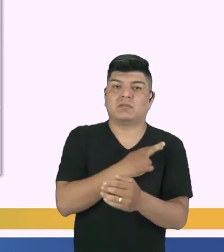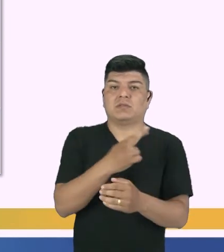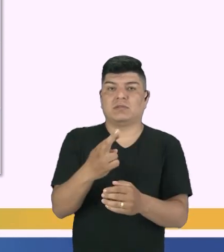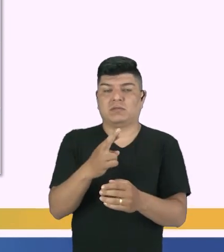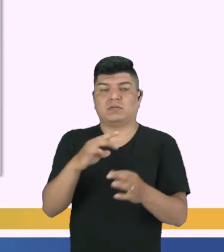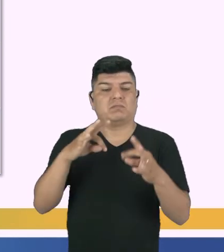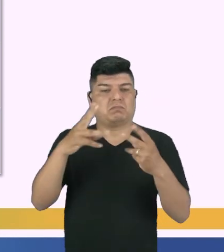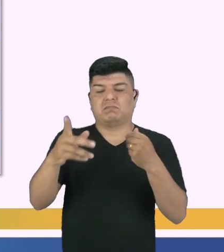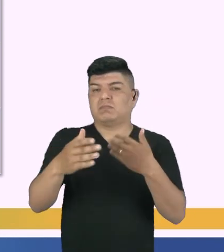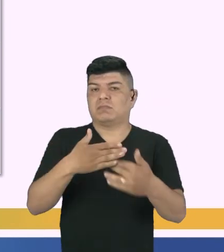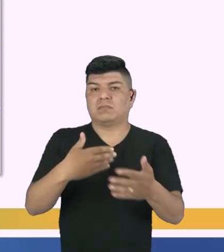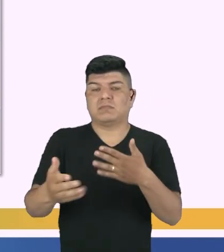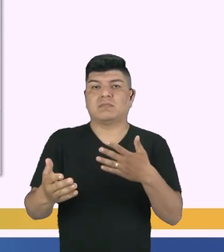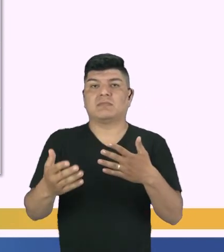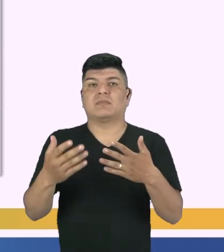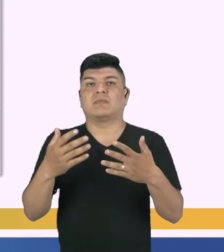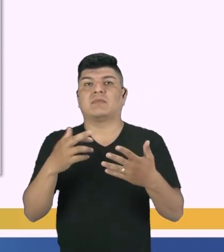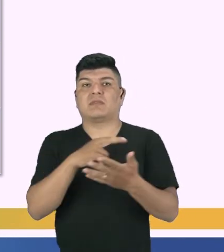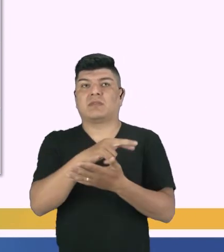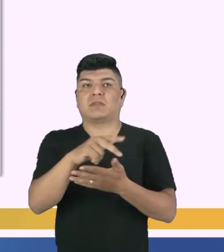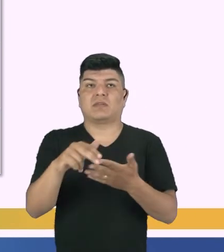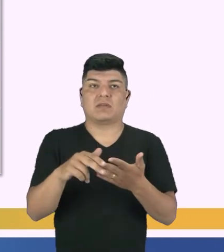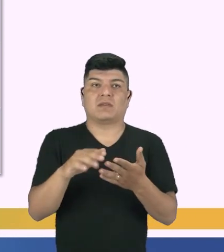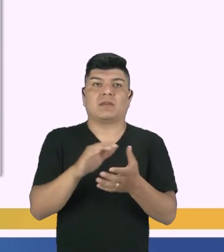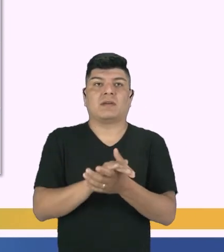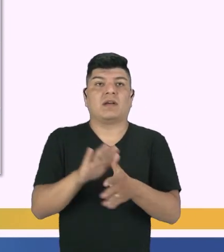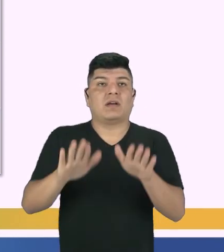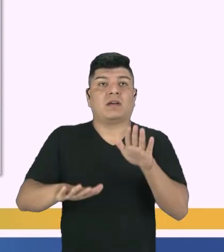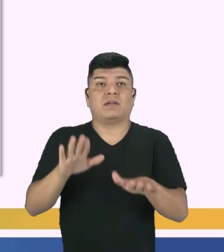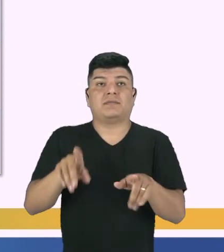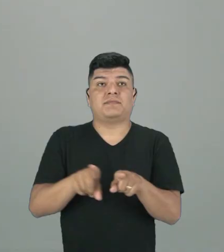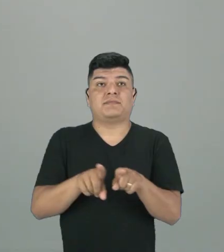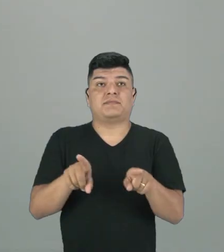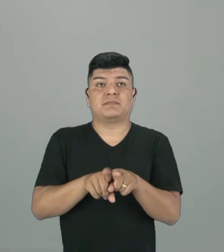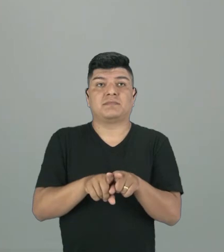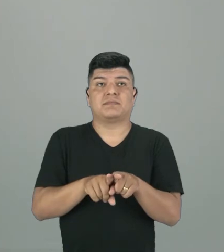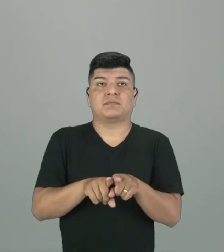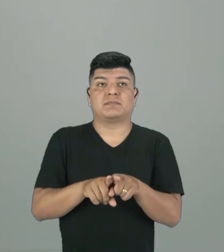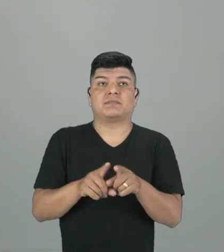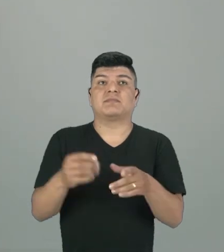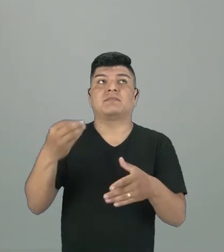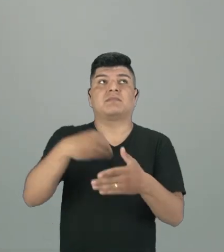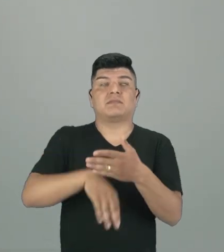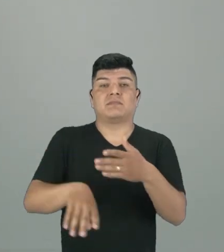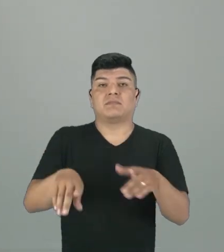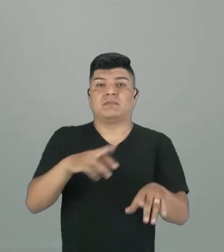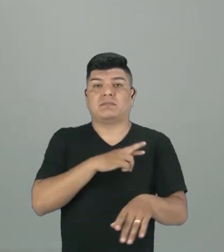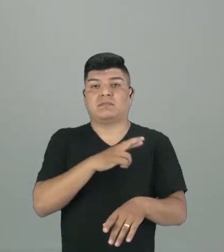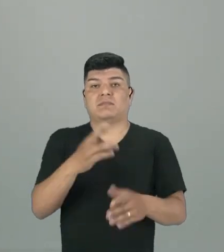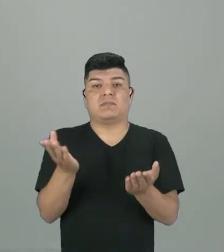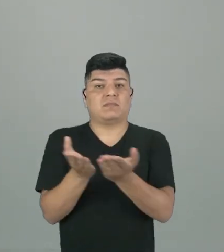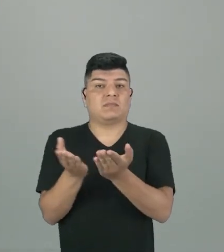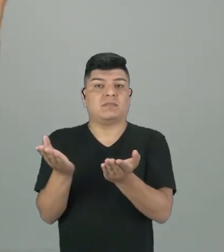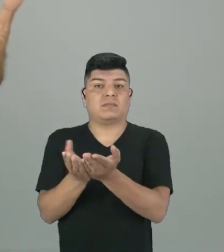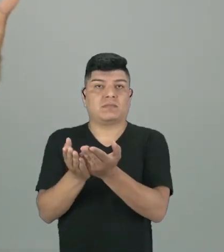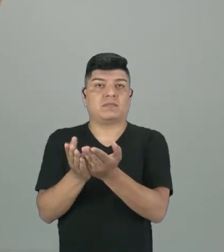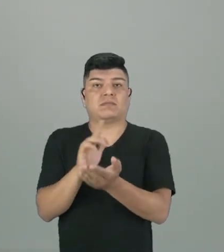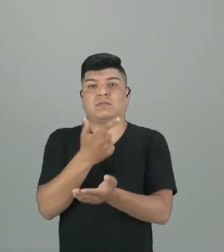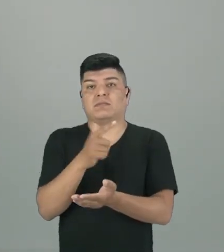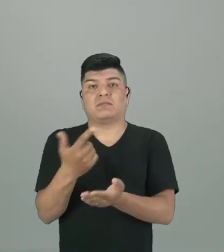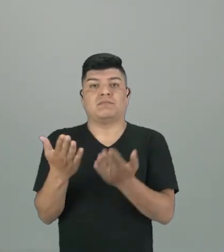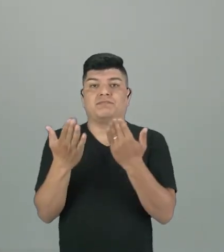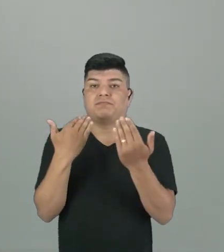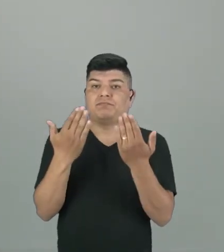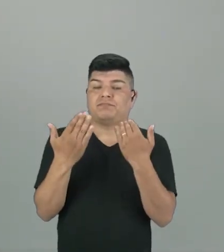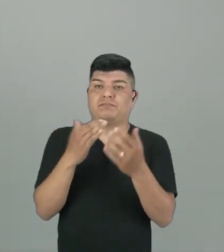de todo tipo. Ecumenismo, às vezes até dentro mesmo de religiões cristãs, não existe o